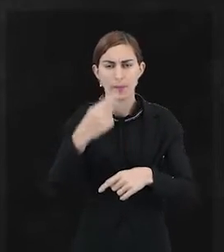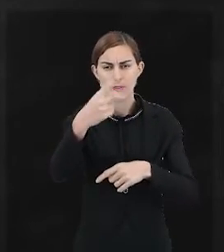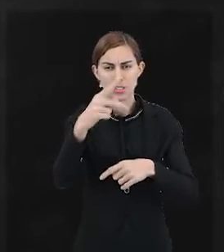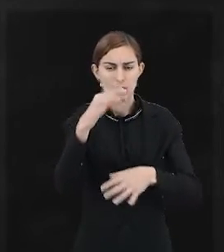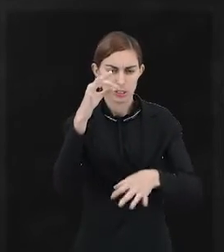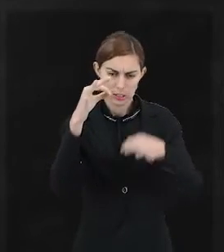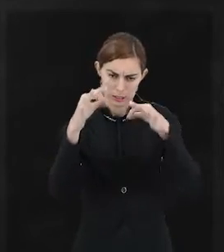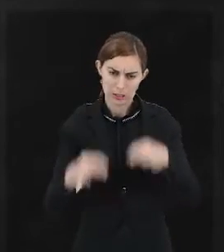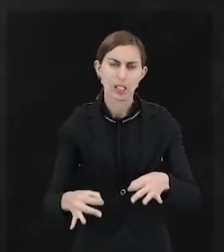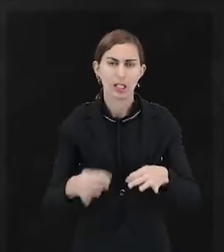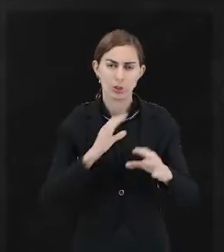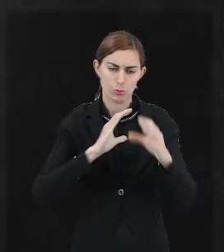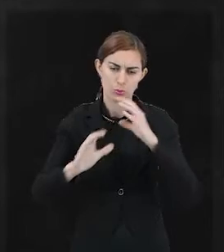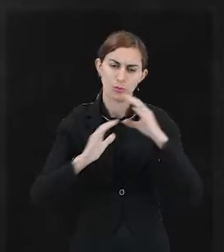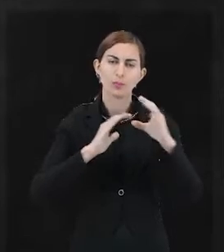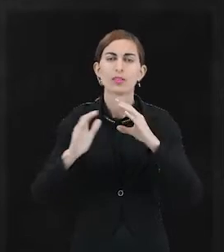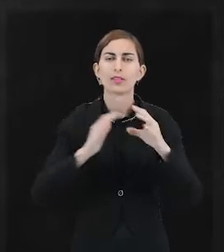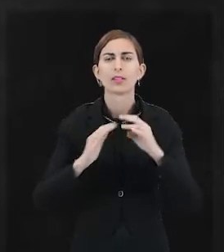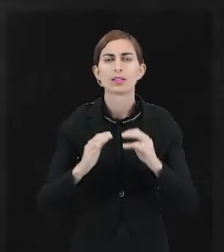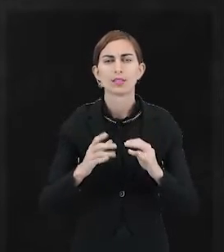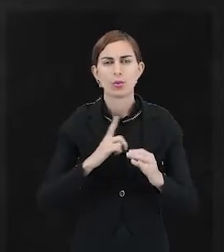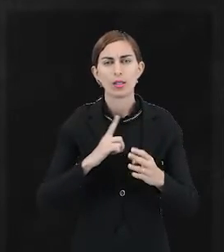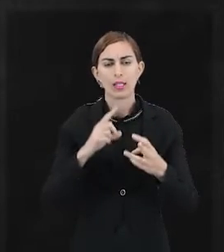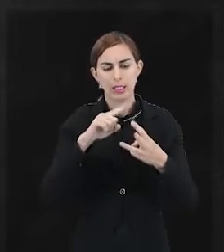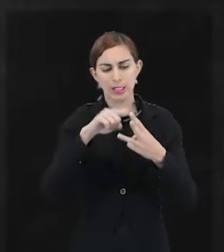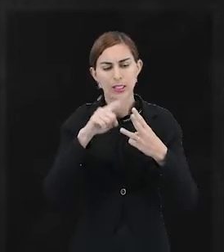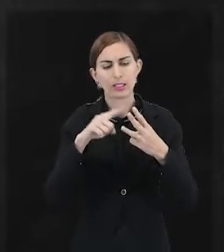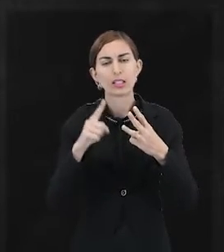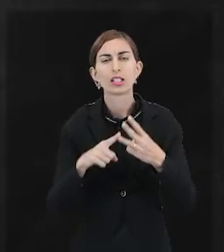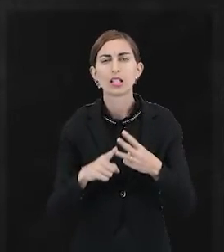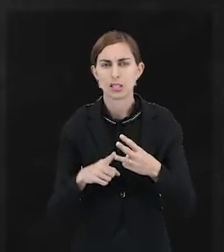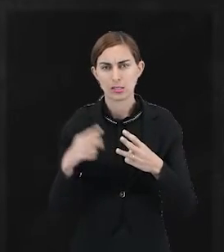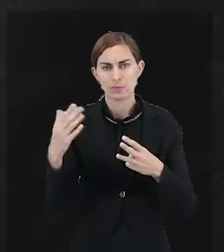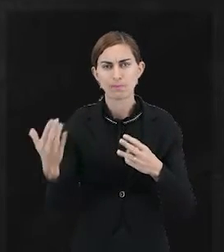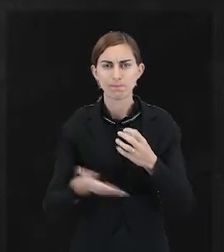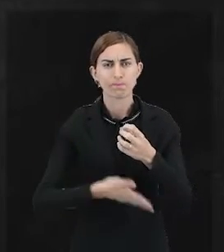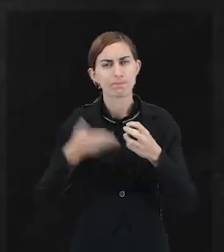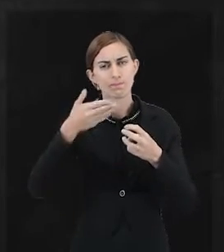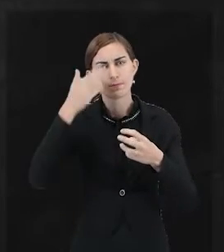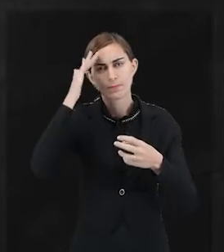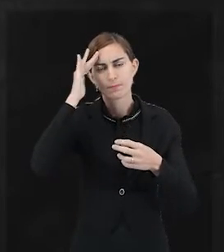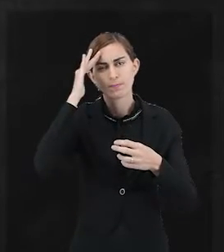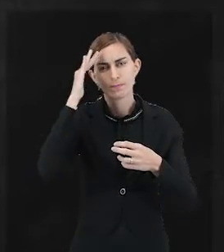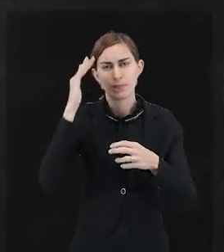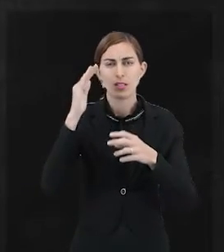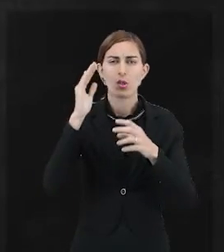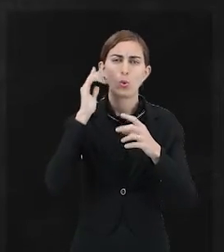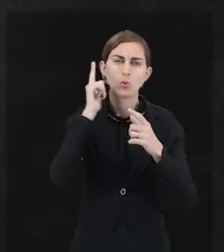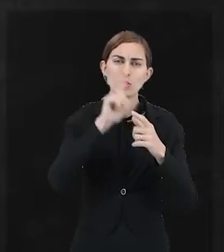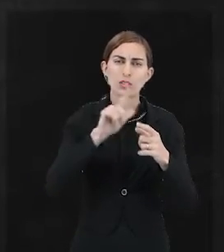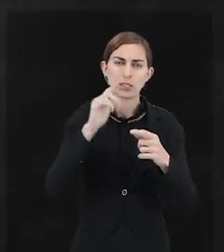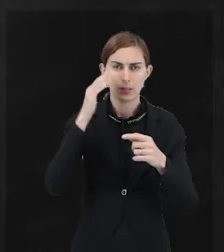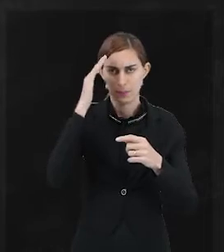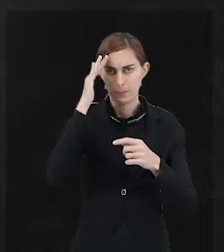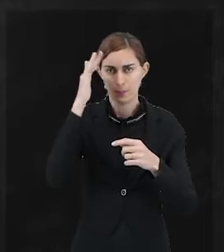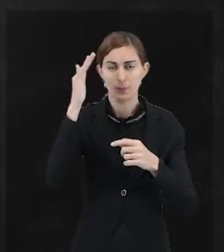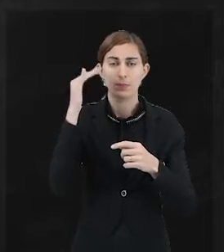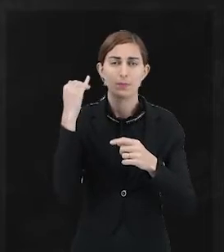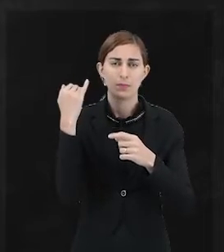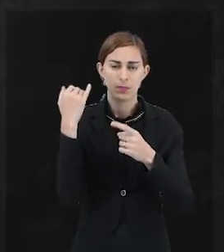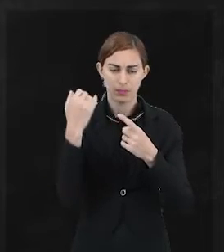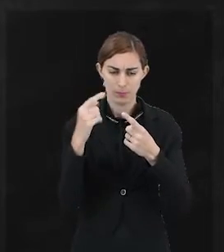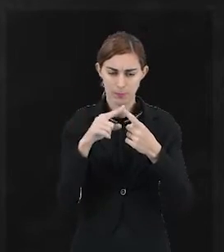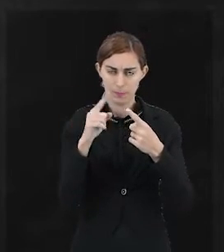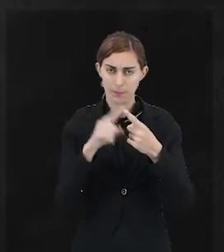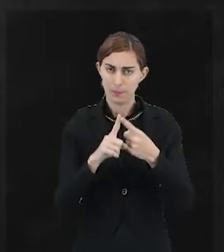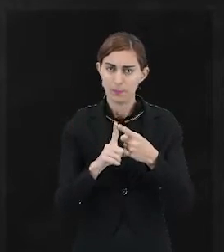forma como você se comunica com as pessoas. Existem 3 passos básicos para se atingir a assertividade na comunicação. O primeiro